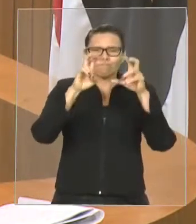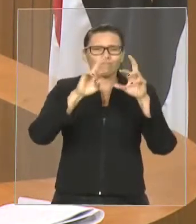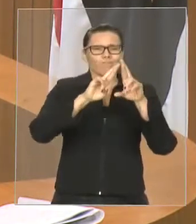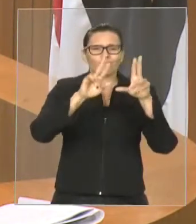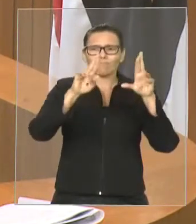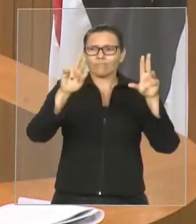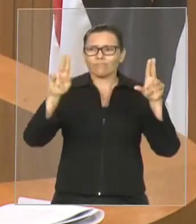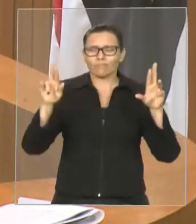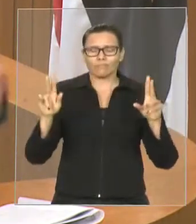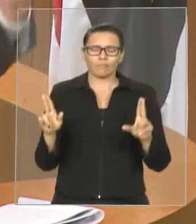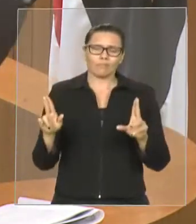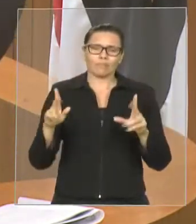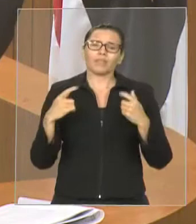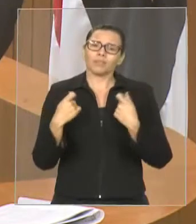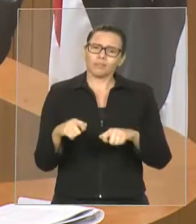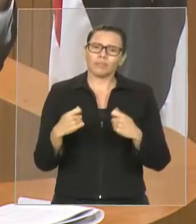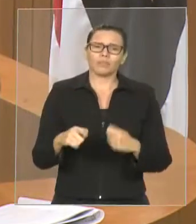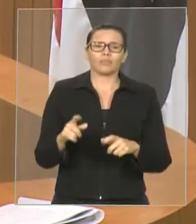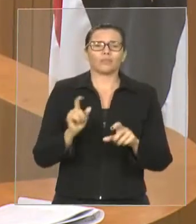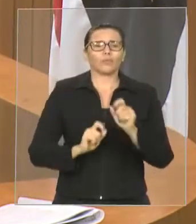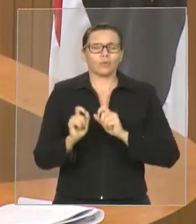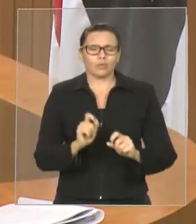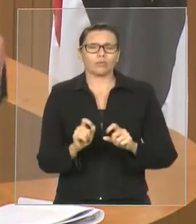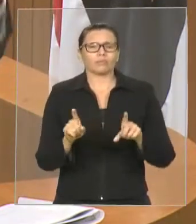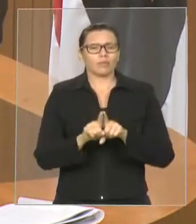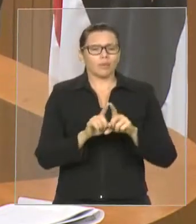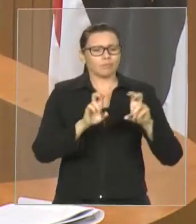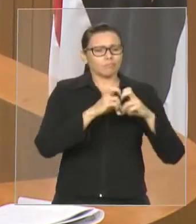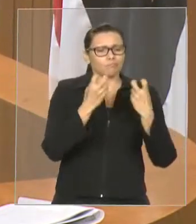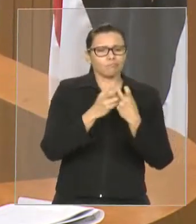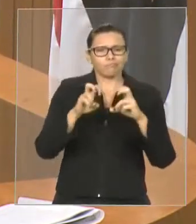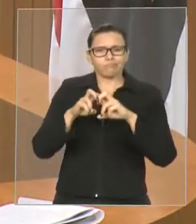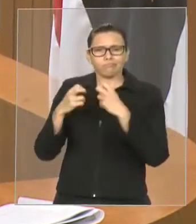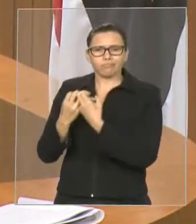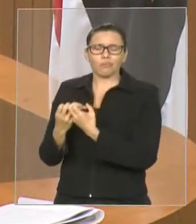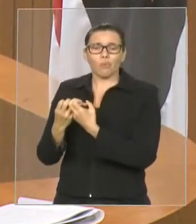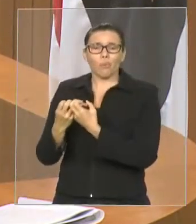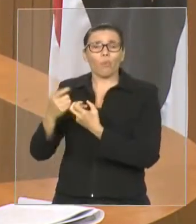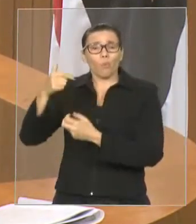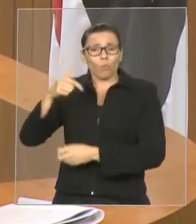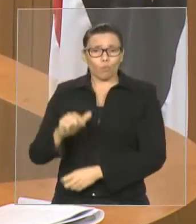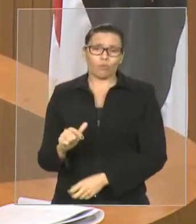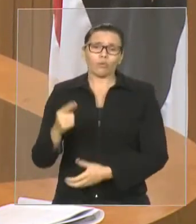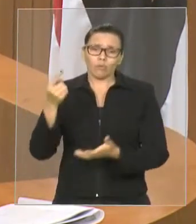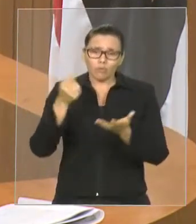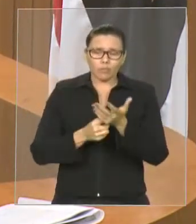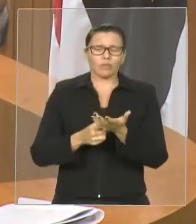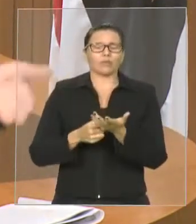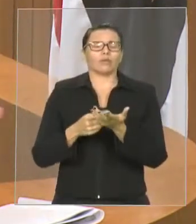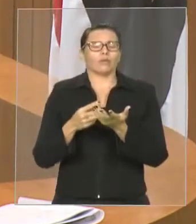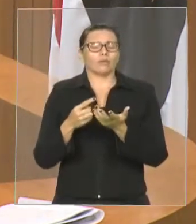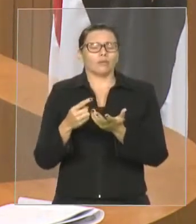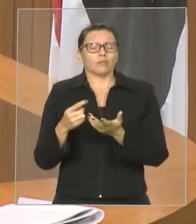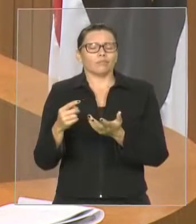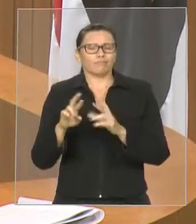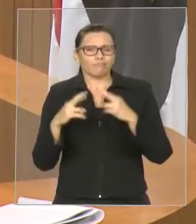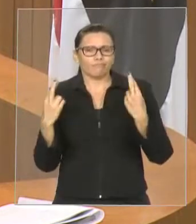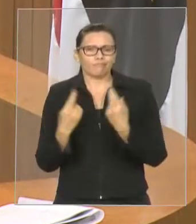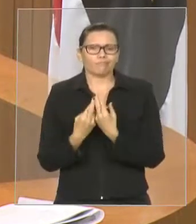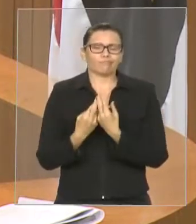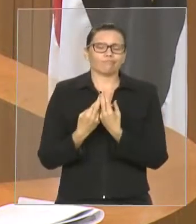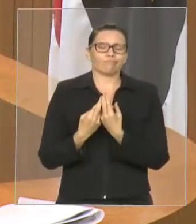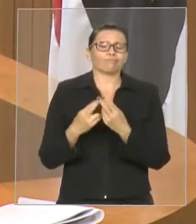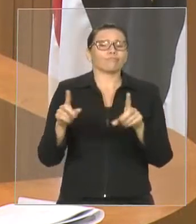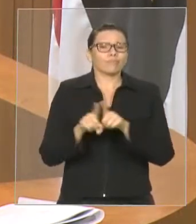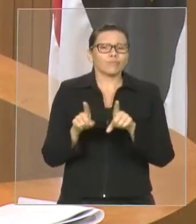ter sido tratados de forma calma, de forma discutida, inclusive com a realização de audiências